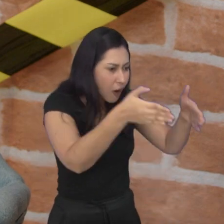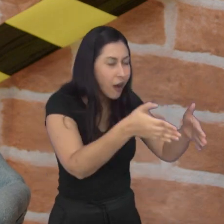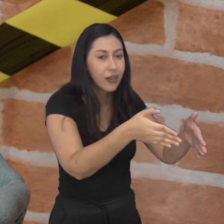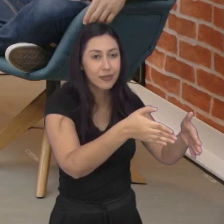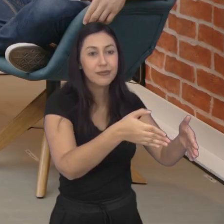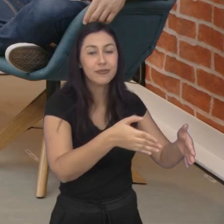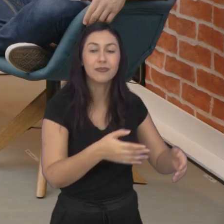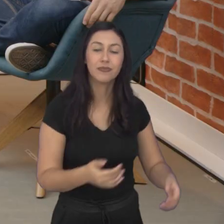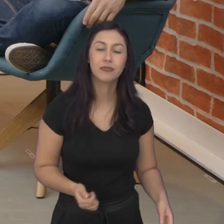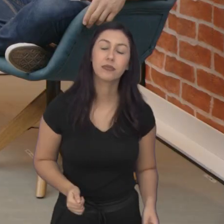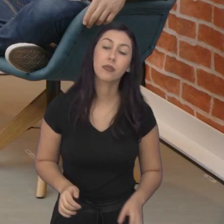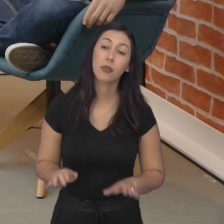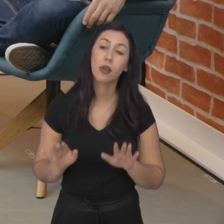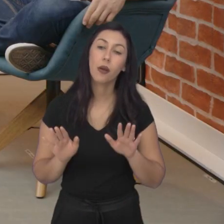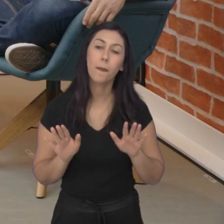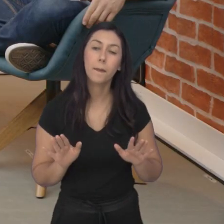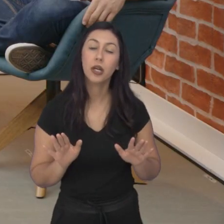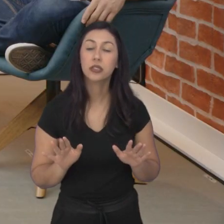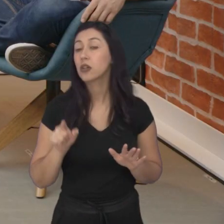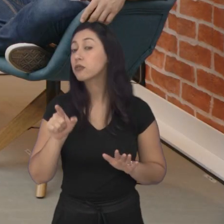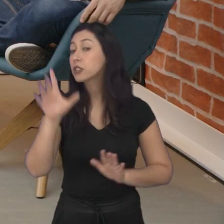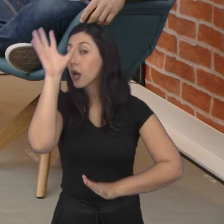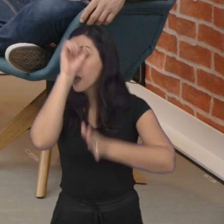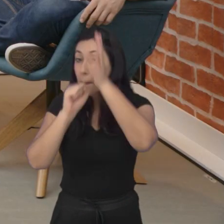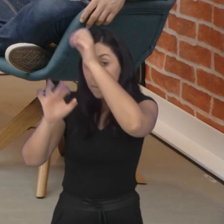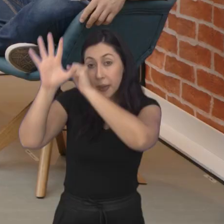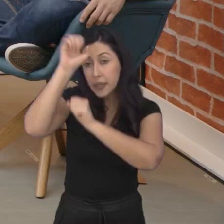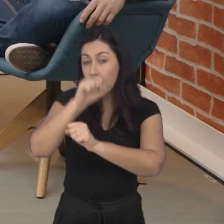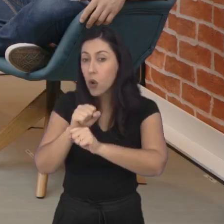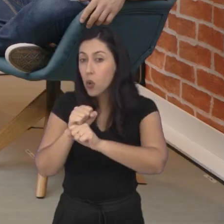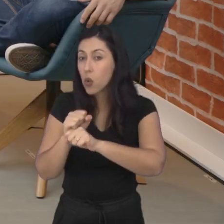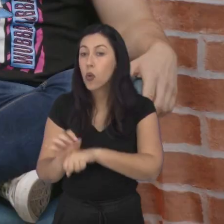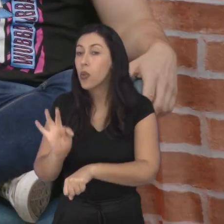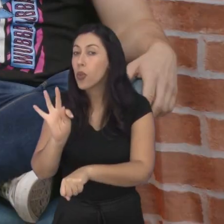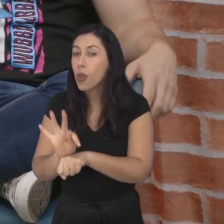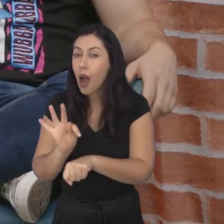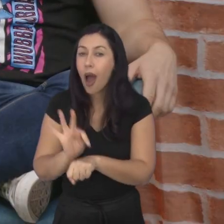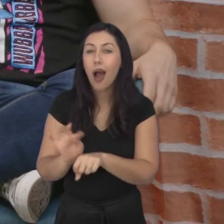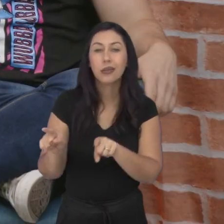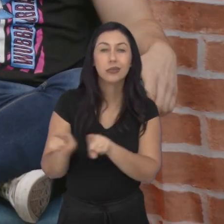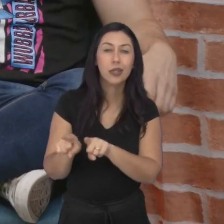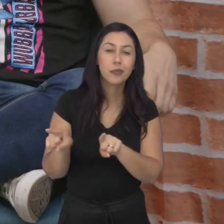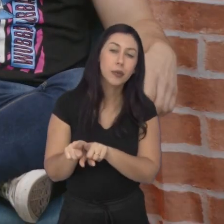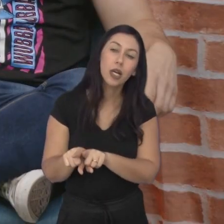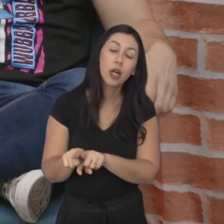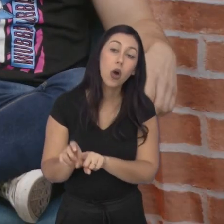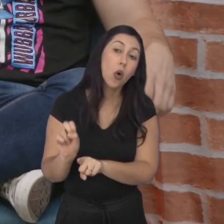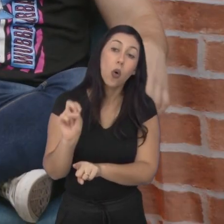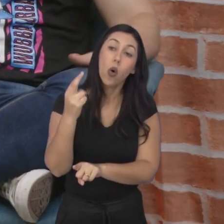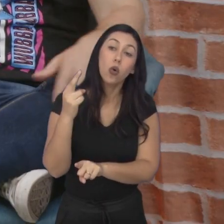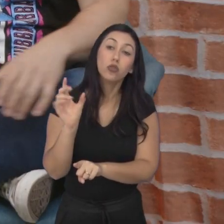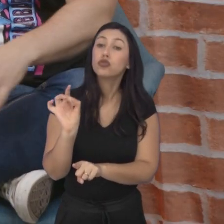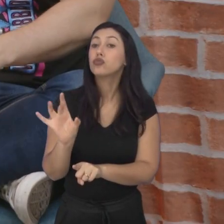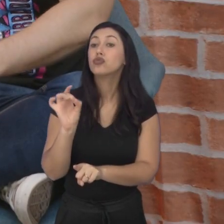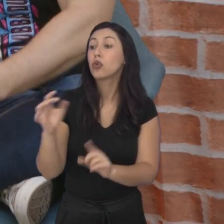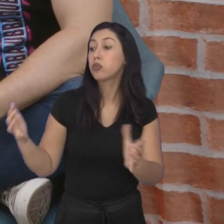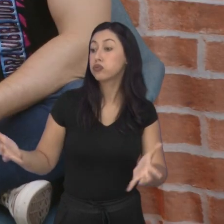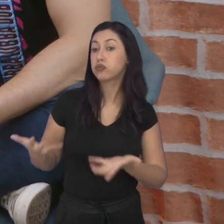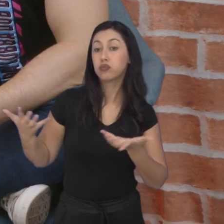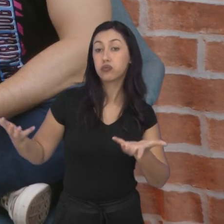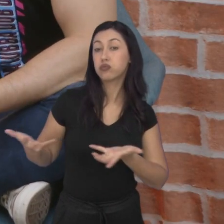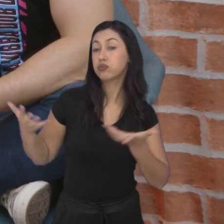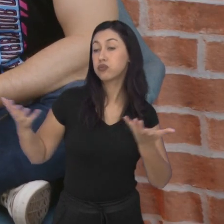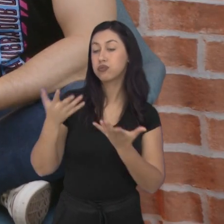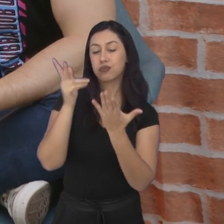nessa. Mas você aprendeu com ele essas técnicas que você utiliza? Foi mais um estímulo de